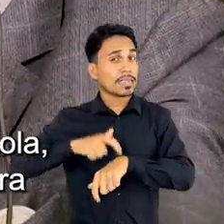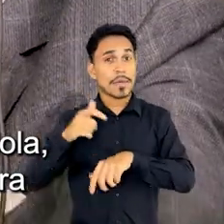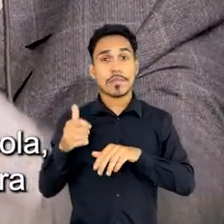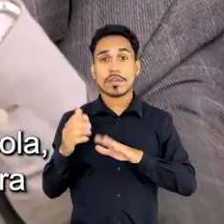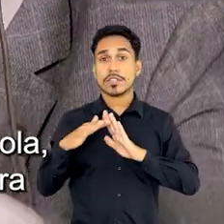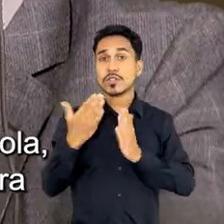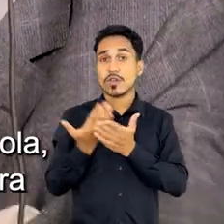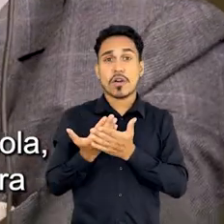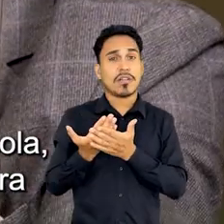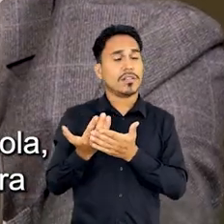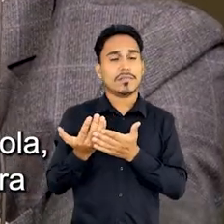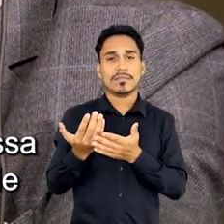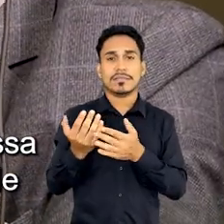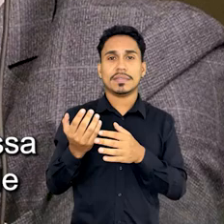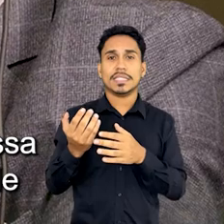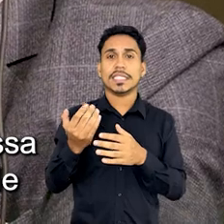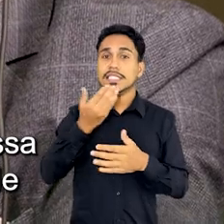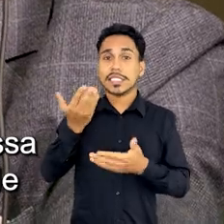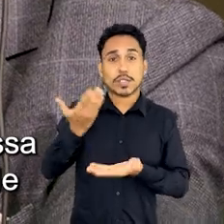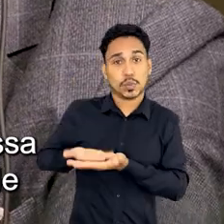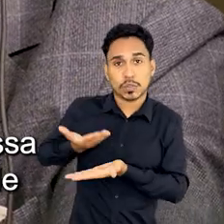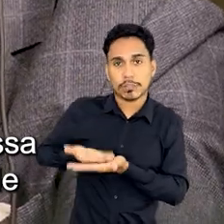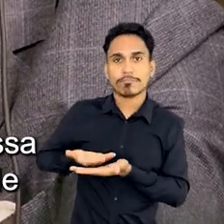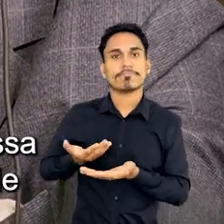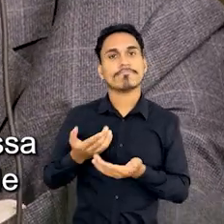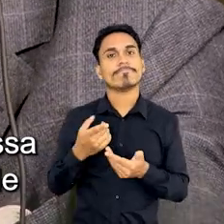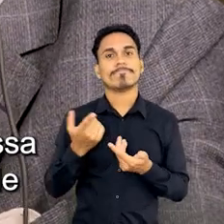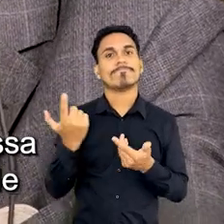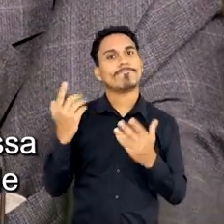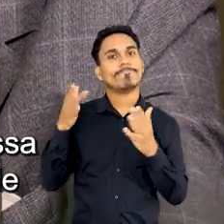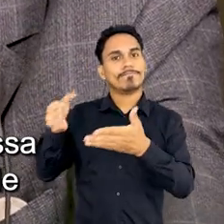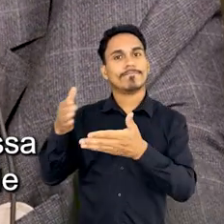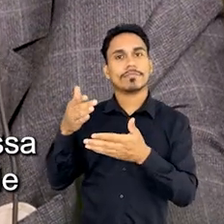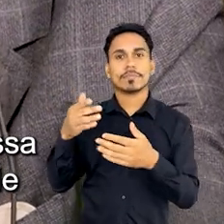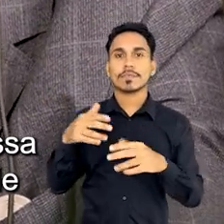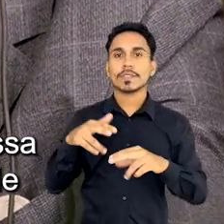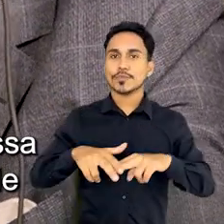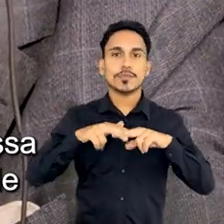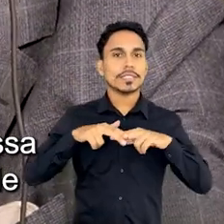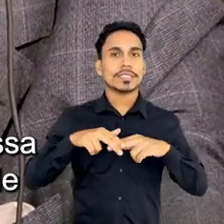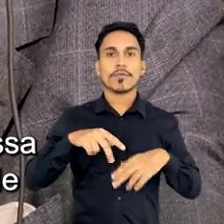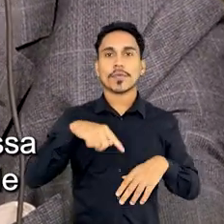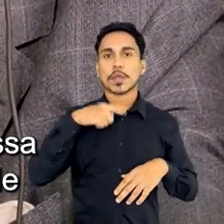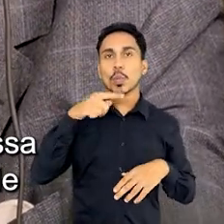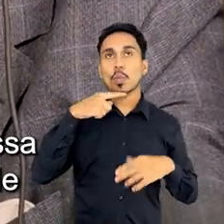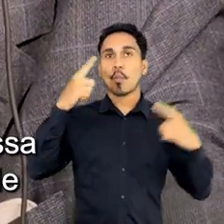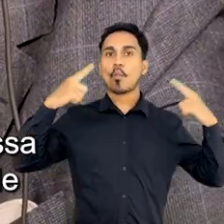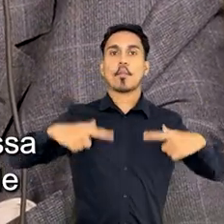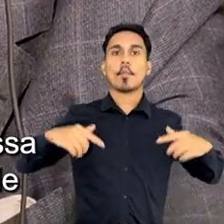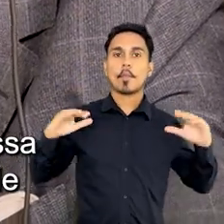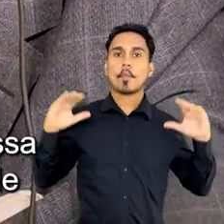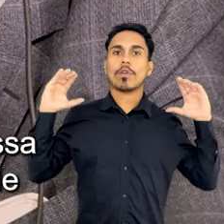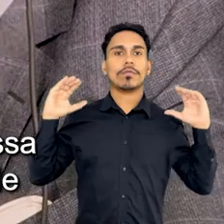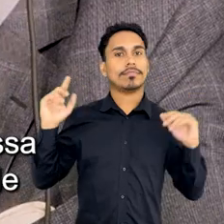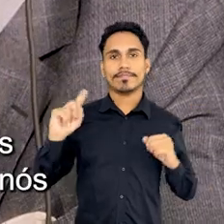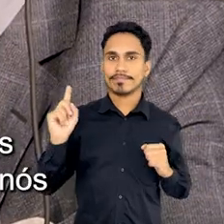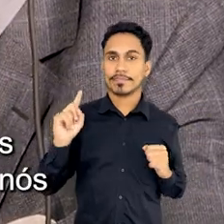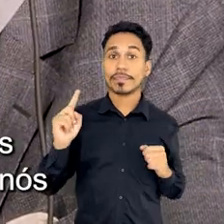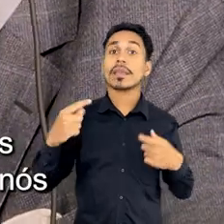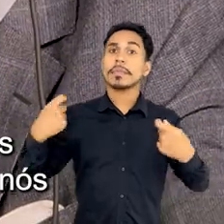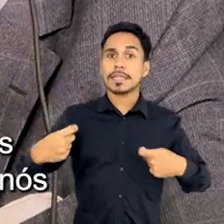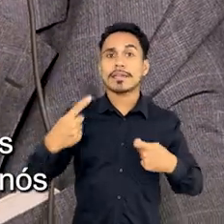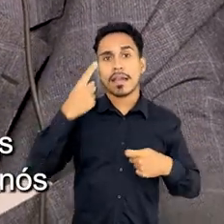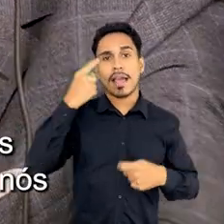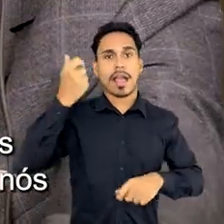na naturalmente você vai trazer o trabalhador pra escola sim então não há processo neutro nessa história né quando a gente coloca é análise de